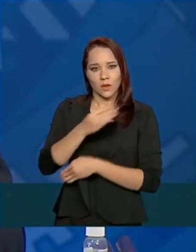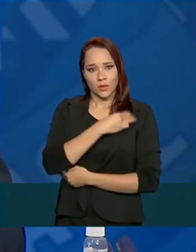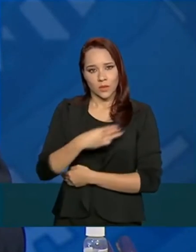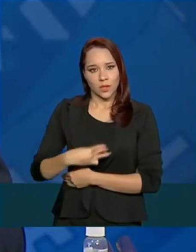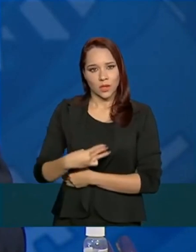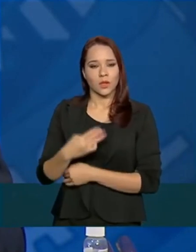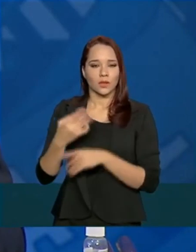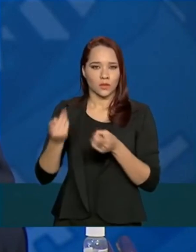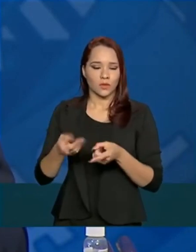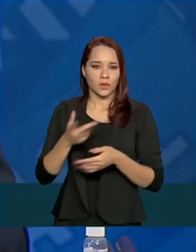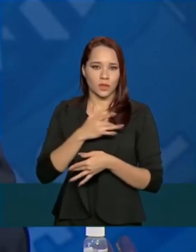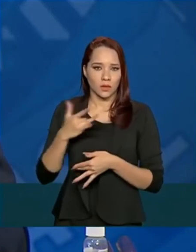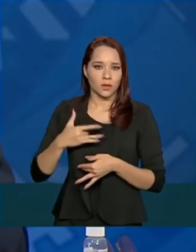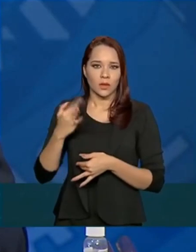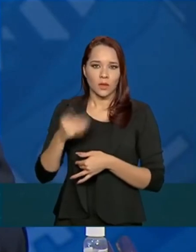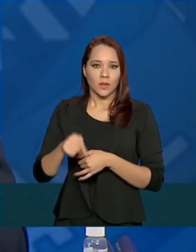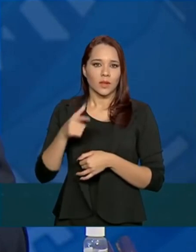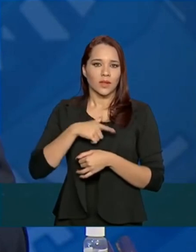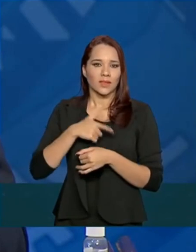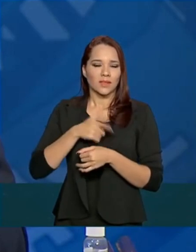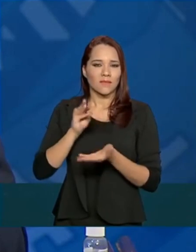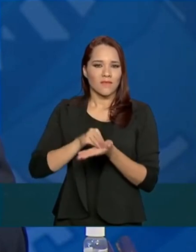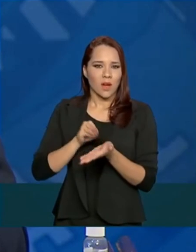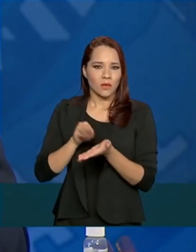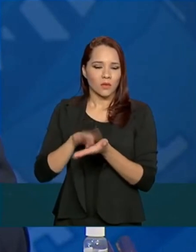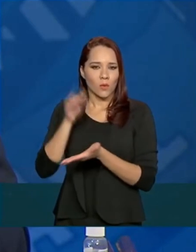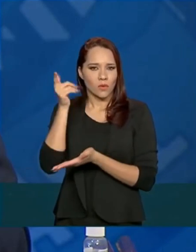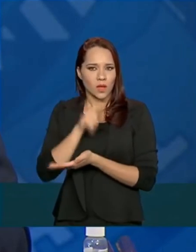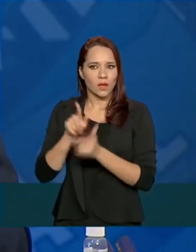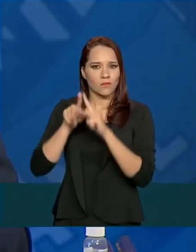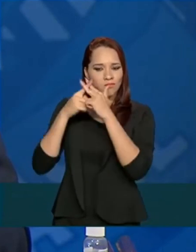que esses gargalos pudessem ser efetivamente